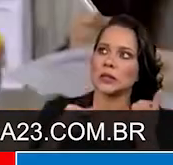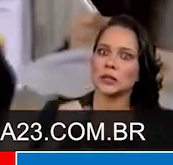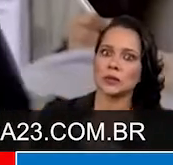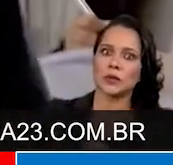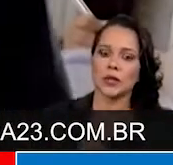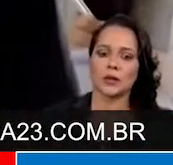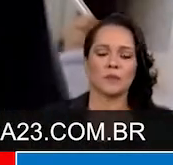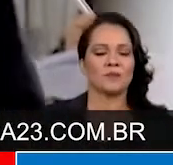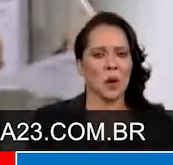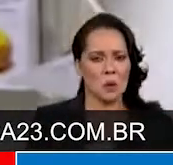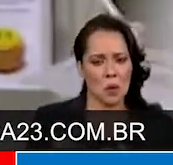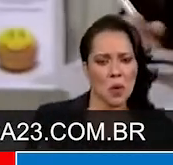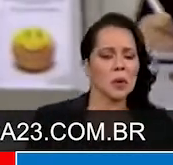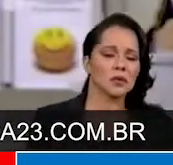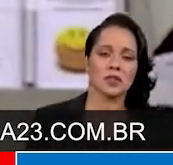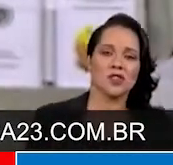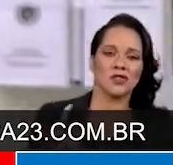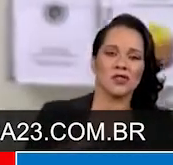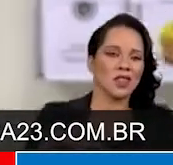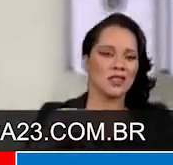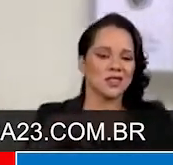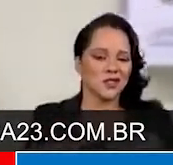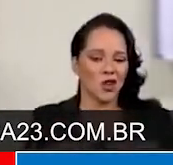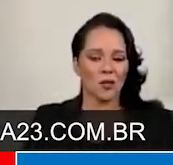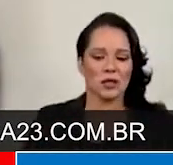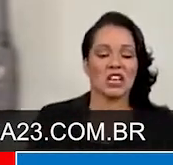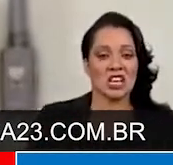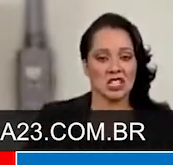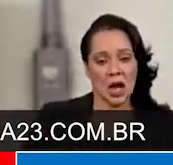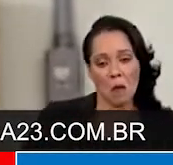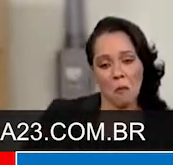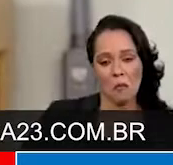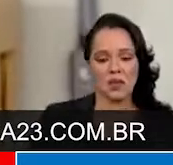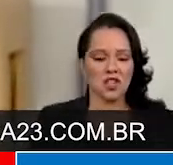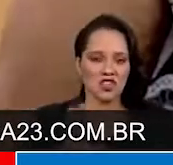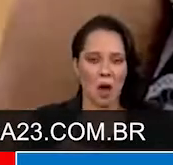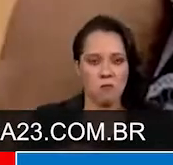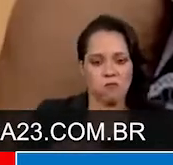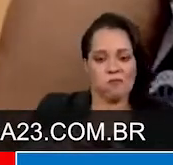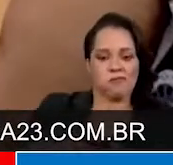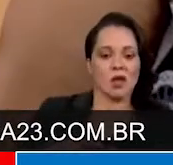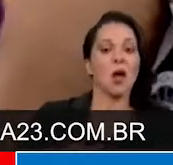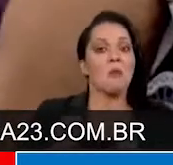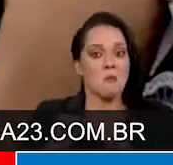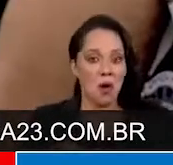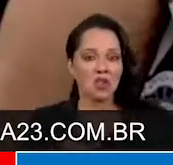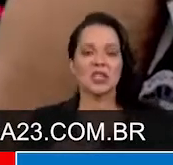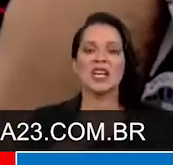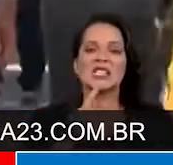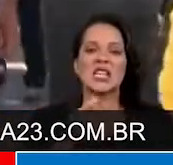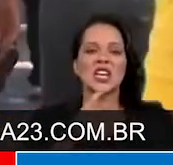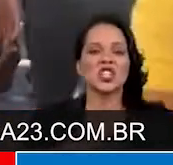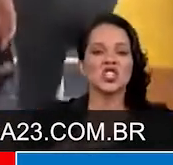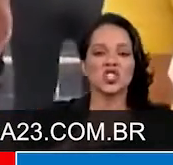ano. A maioria dos casos não tem sintomas. Já tumores em estágio mais avançado costumam registrar sangue na